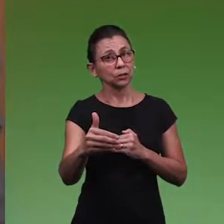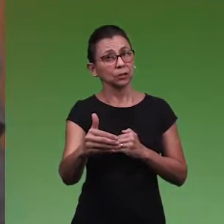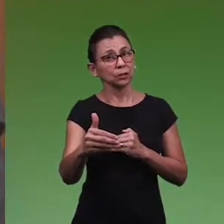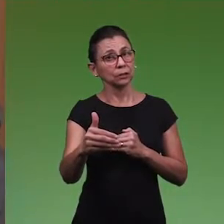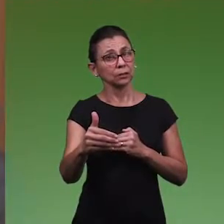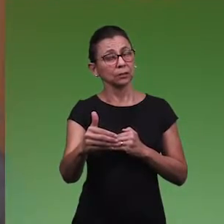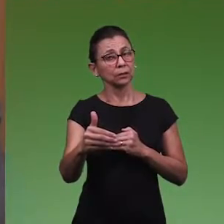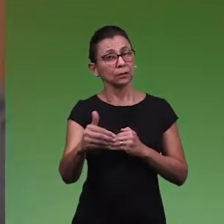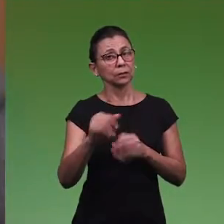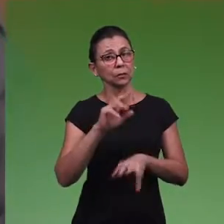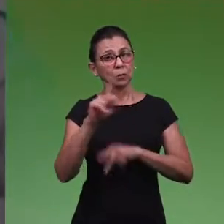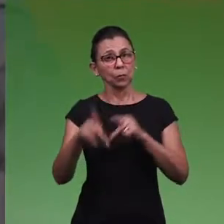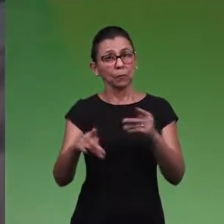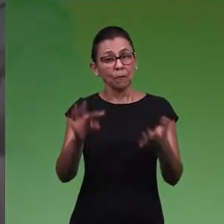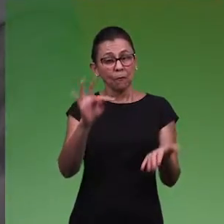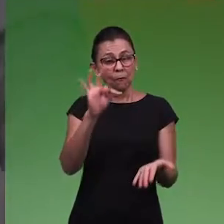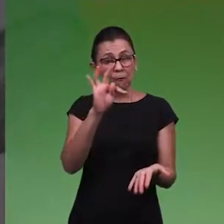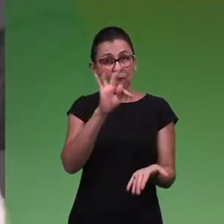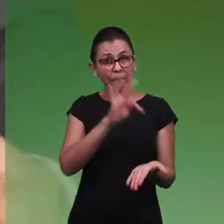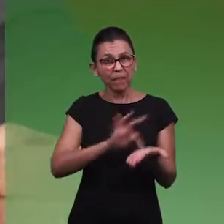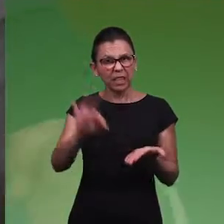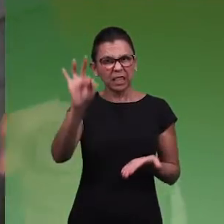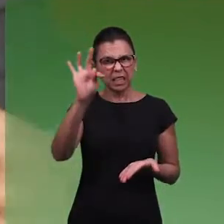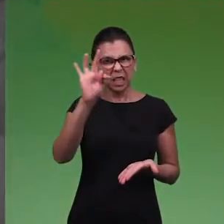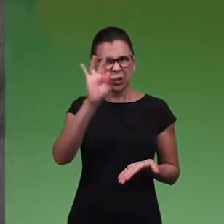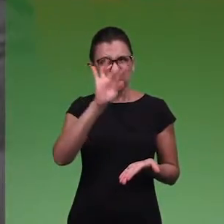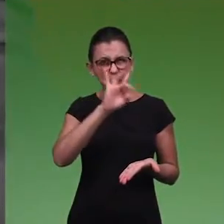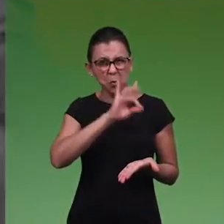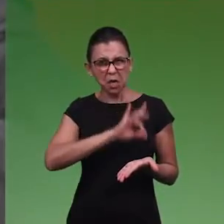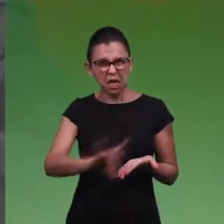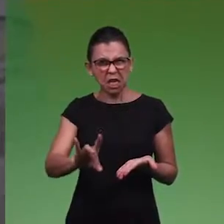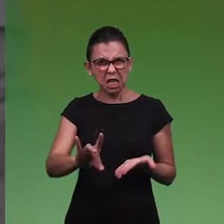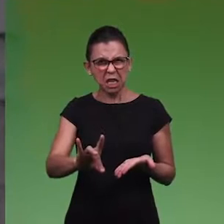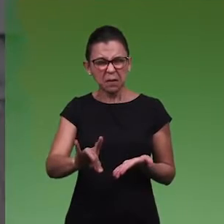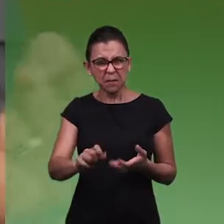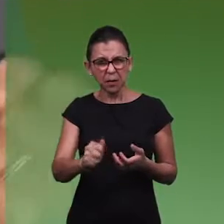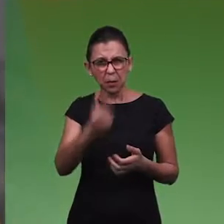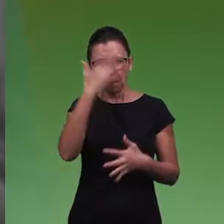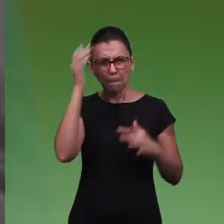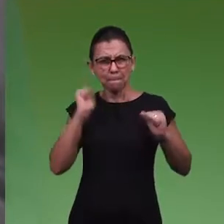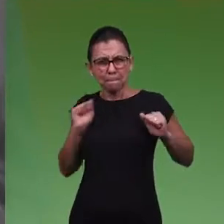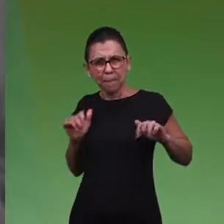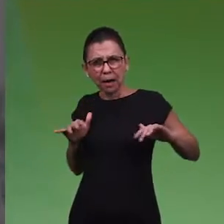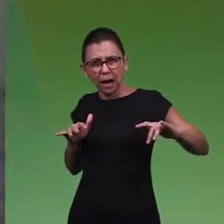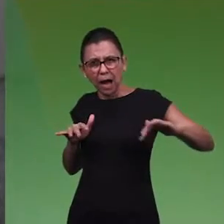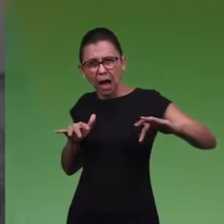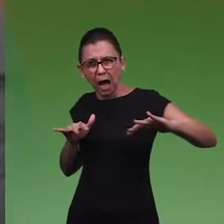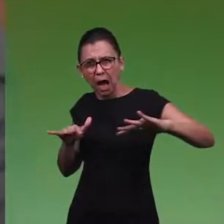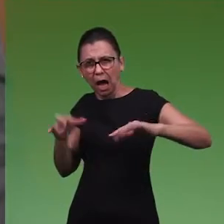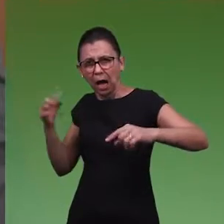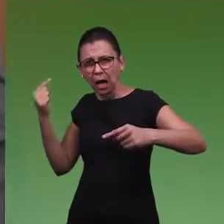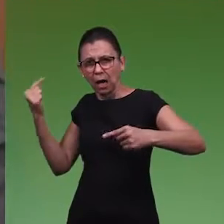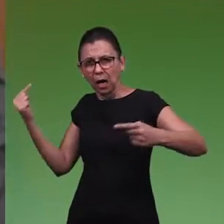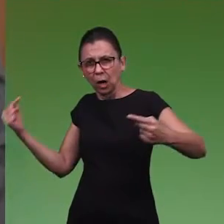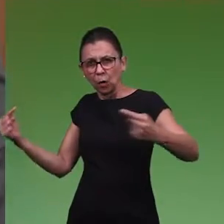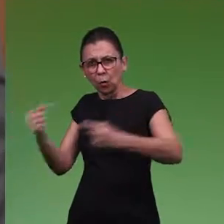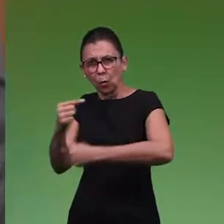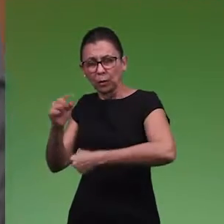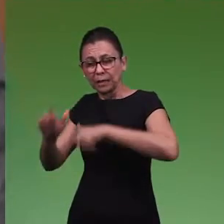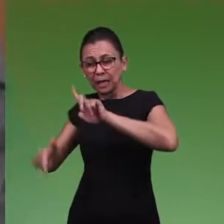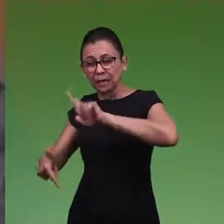10 anos, os filisteus se reuniram fortemente armados numa batalha contra Israel, e Saul